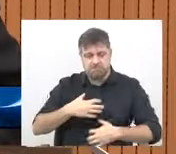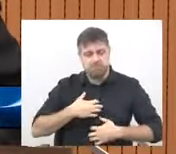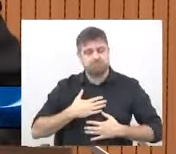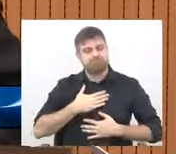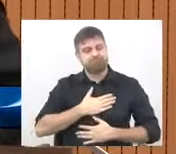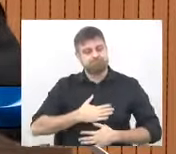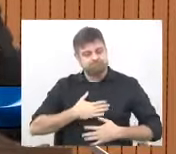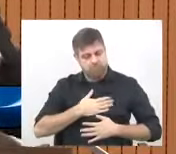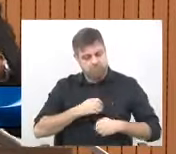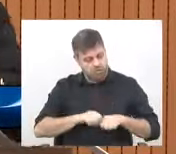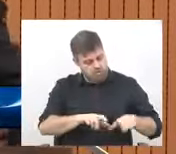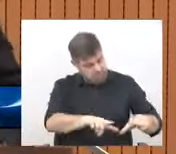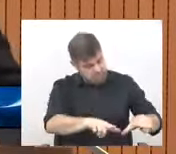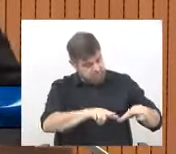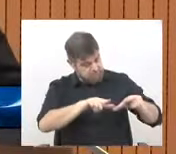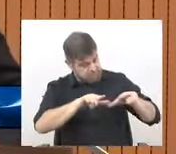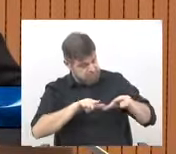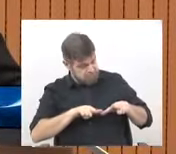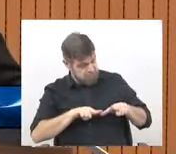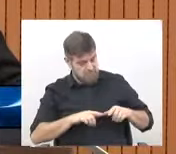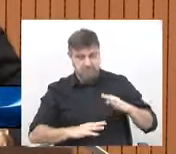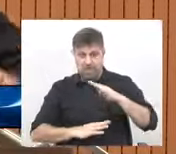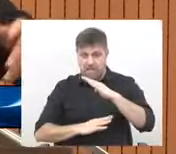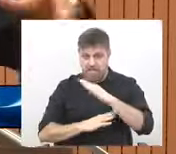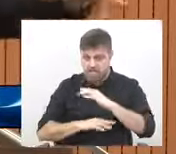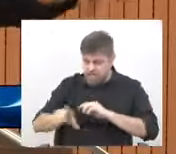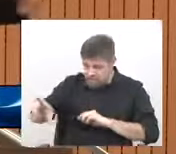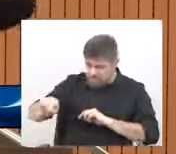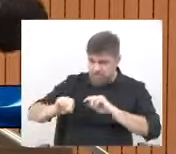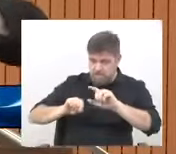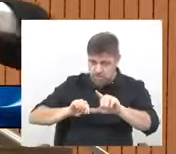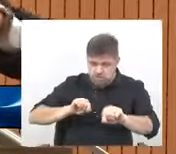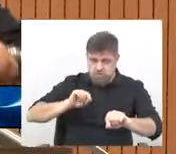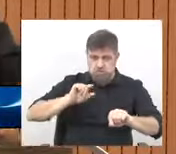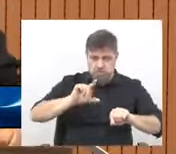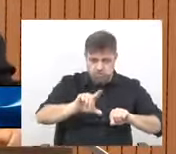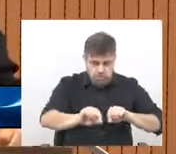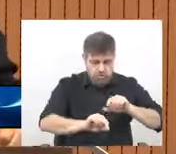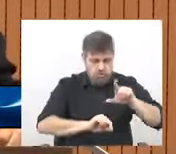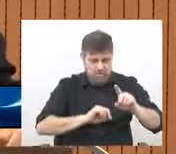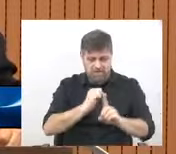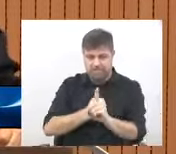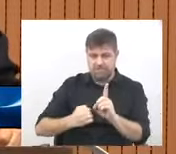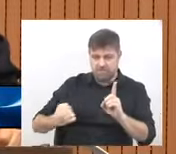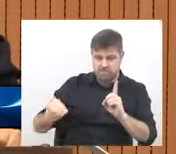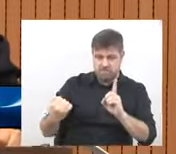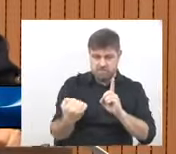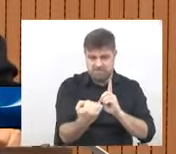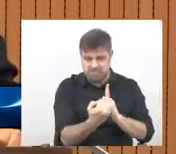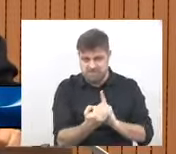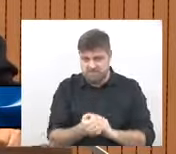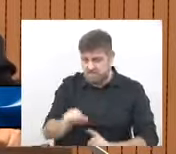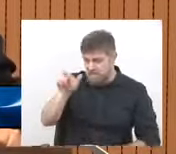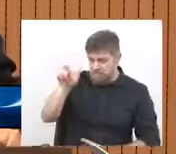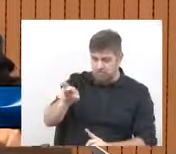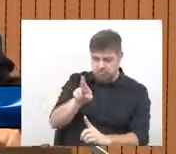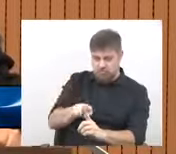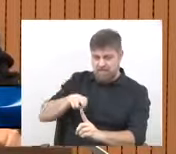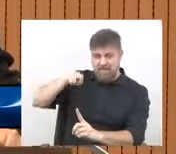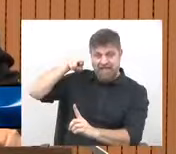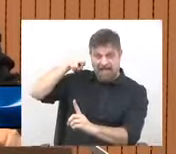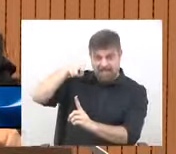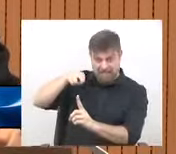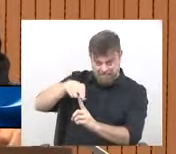honradas em ser escolhidas por essa casa, pinçadas na sociedade como referência